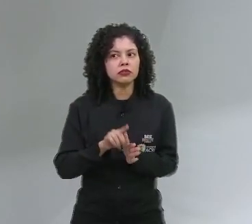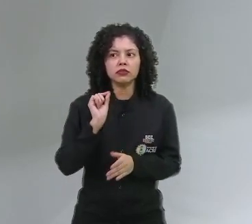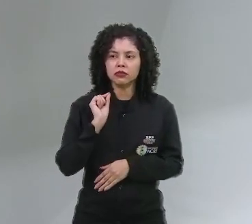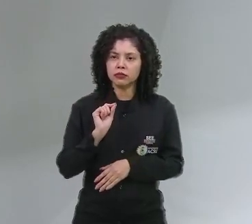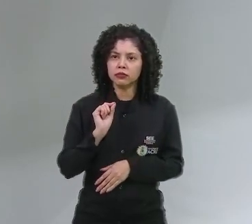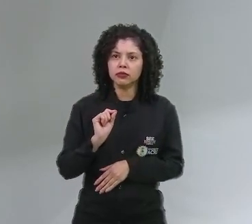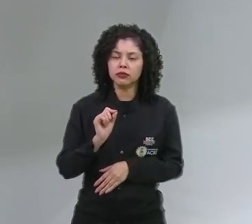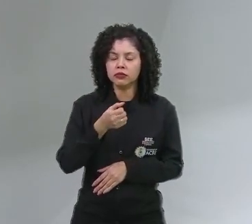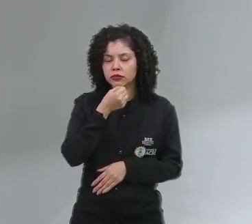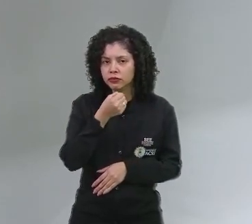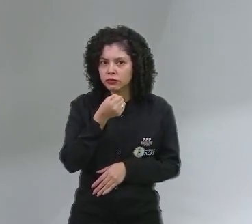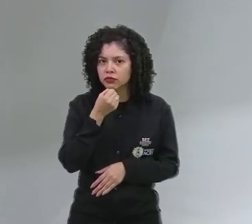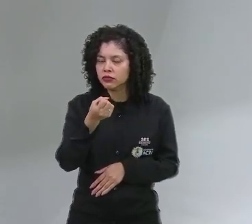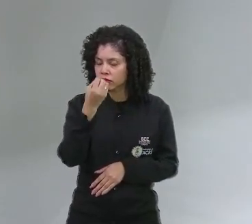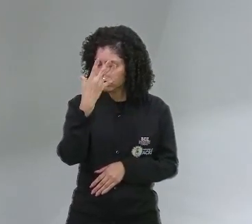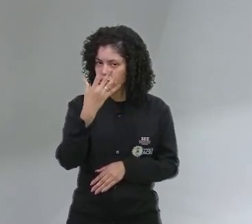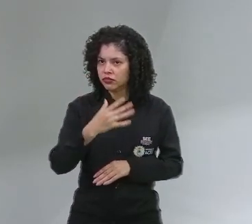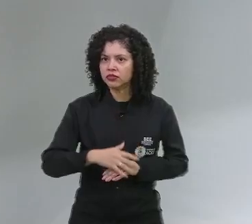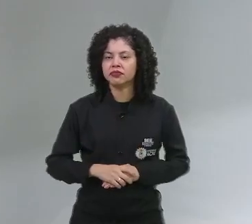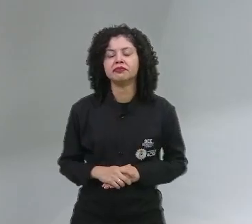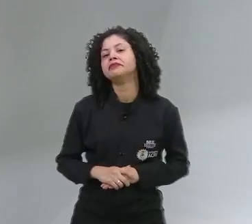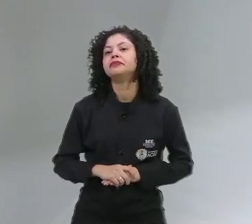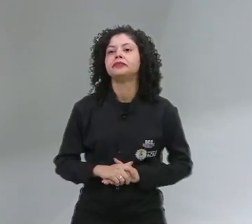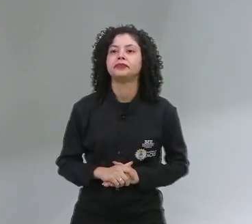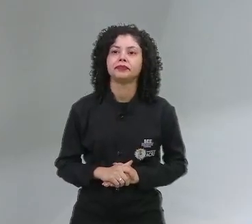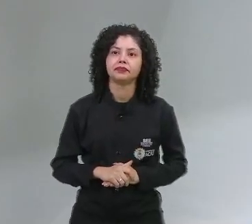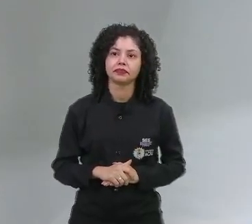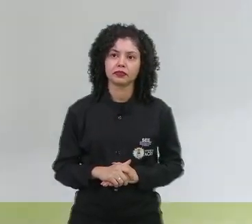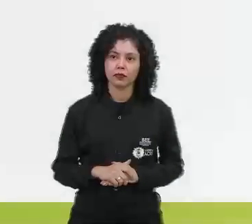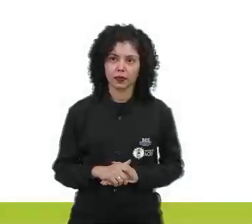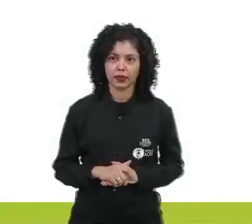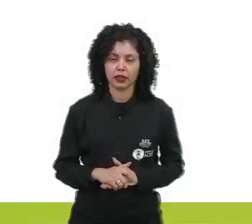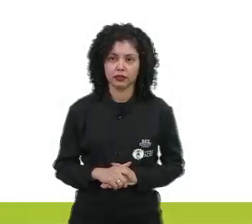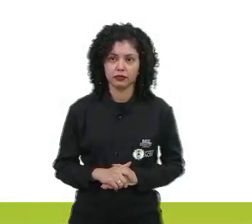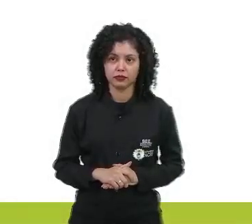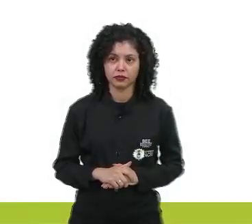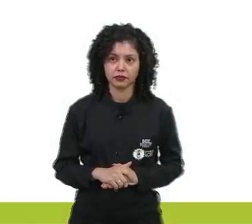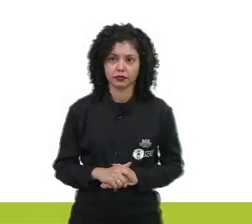do documento, da foto documental, certo?